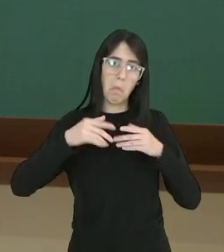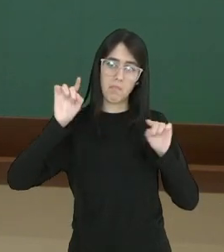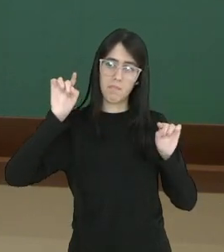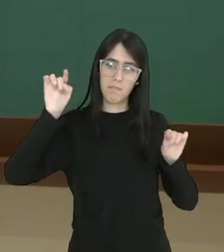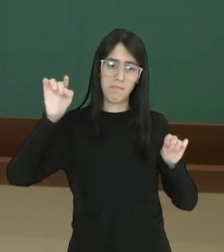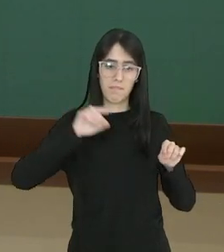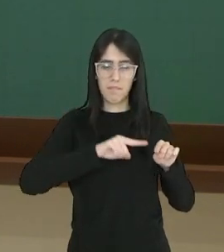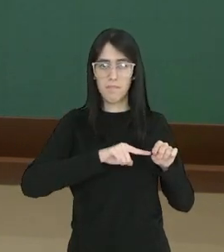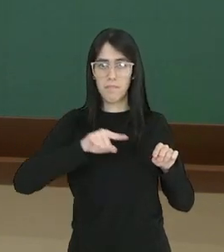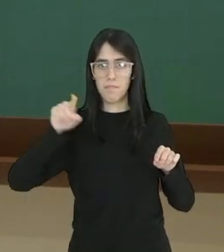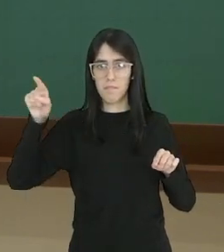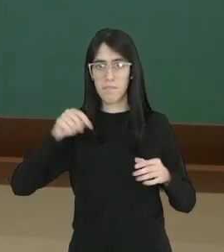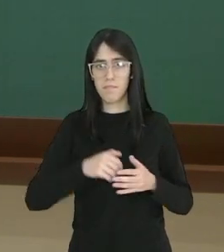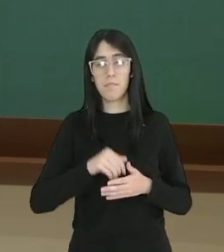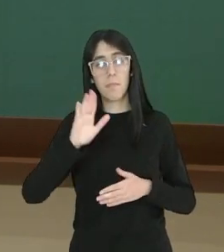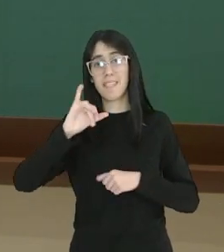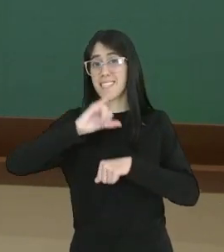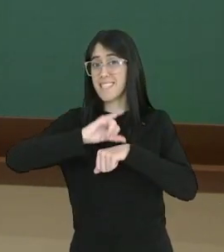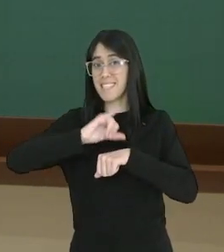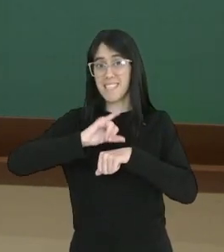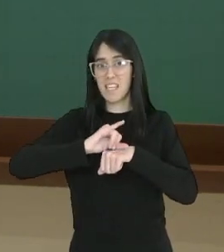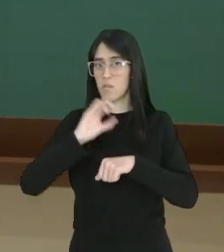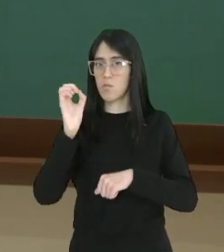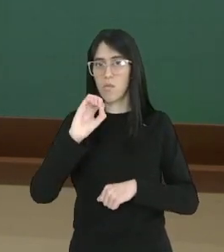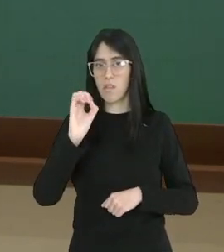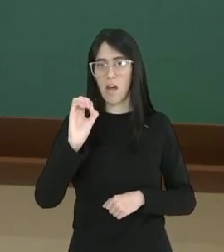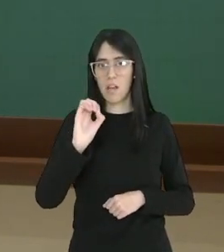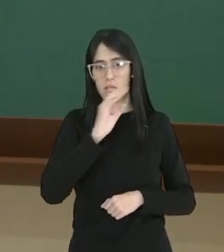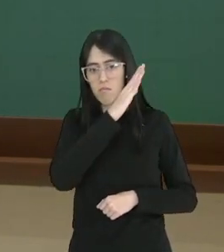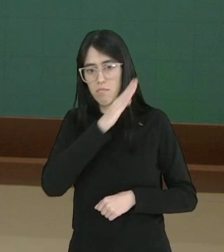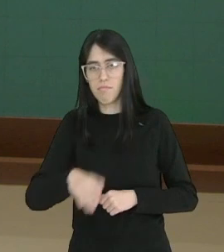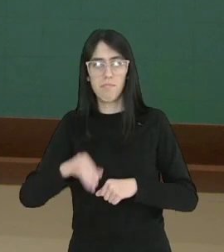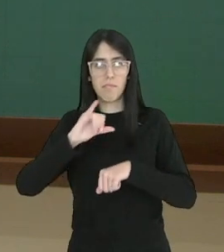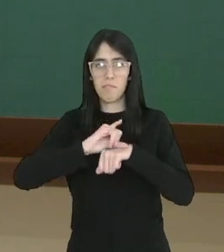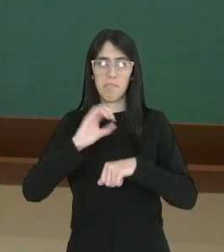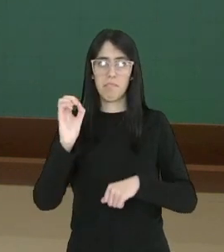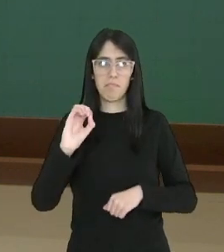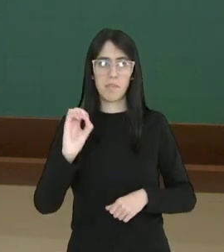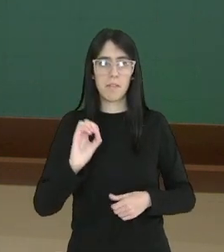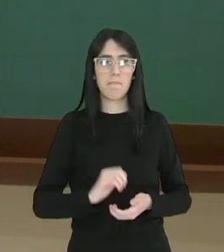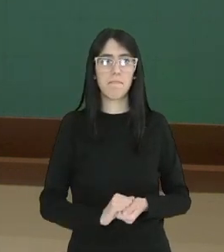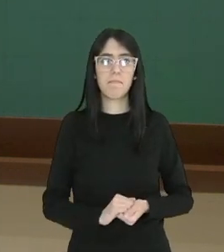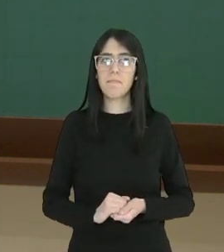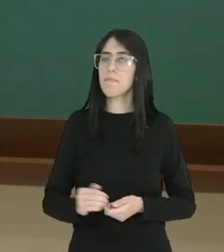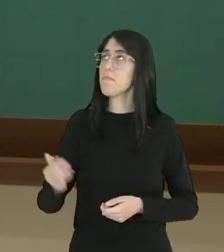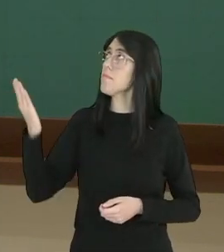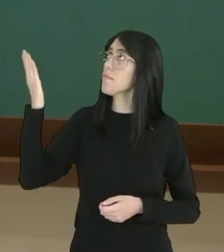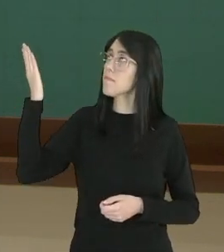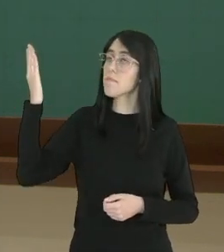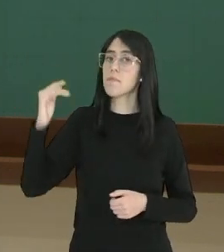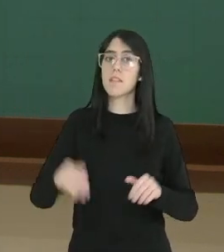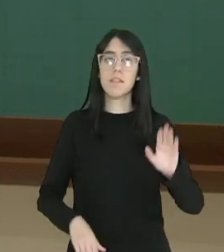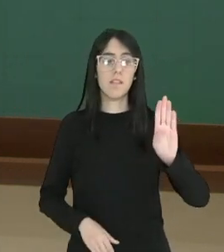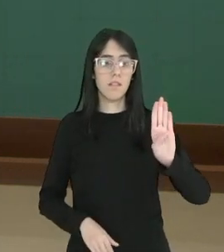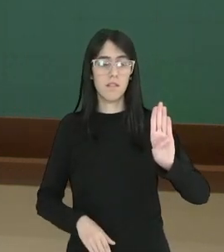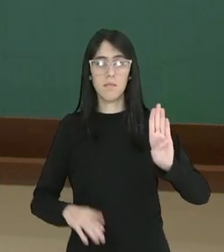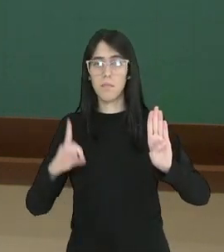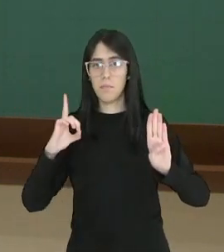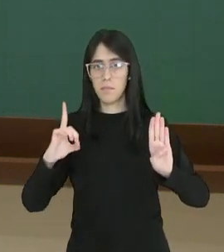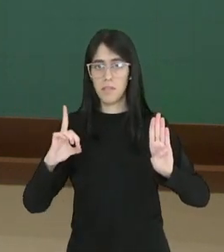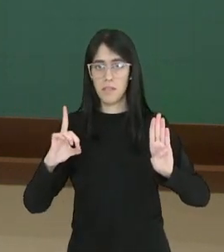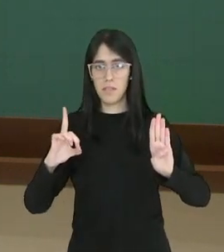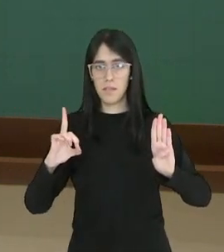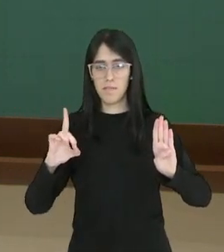circunferência. Só não passa pelo ponto de origem, pelo ponto central. E temos ainda o segmento